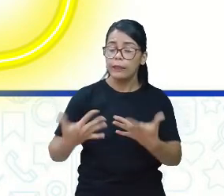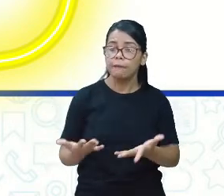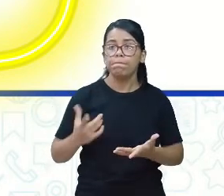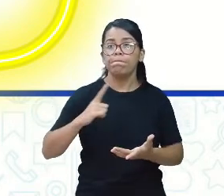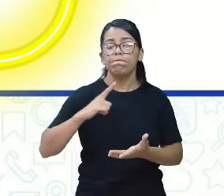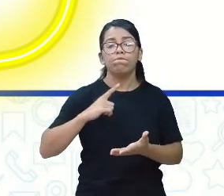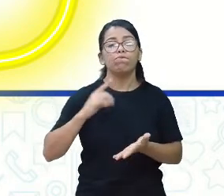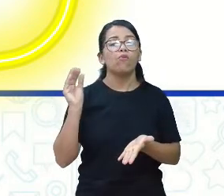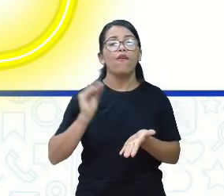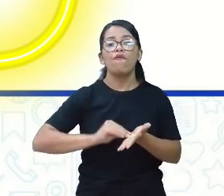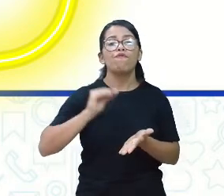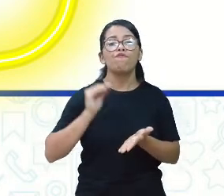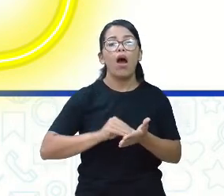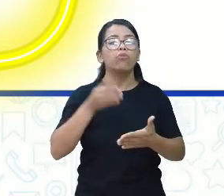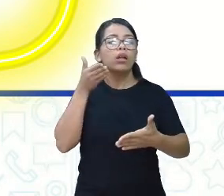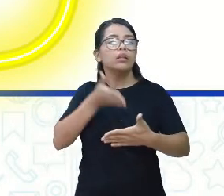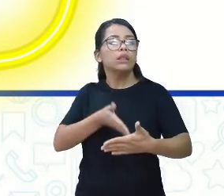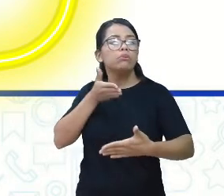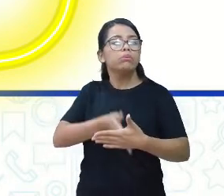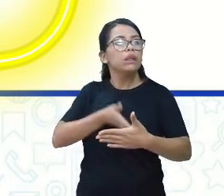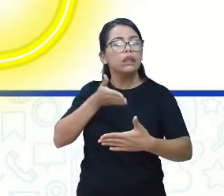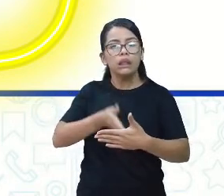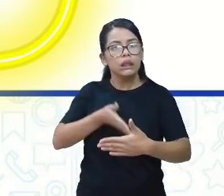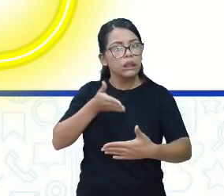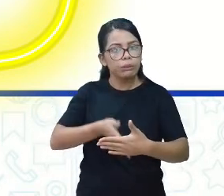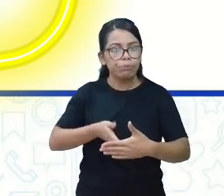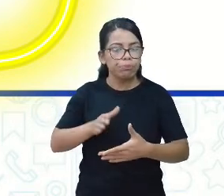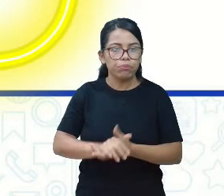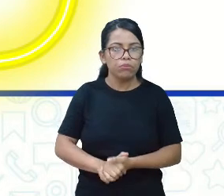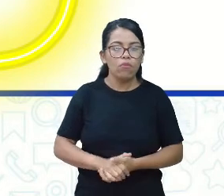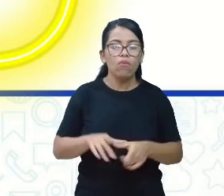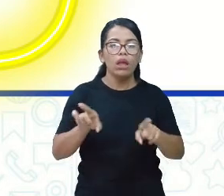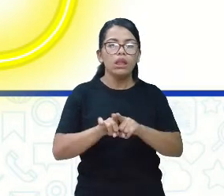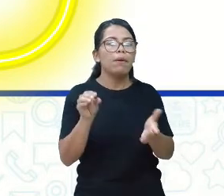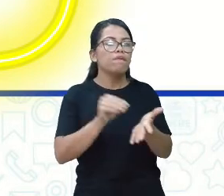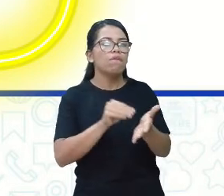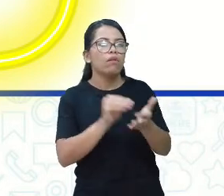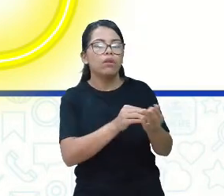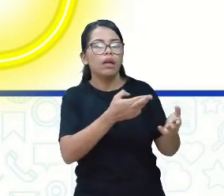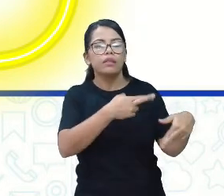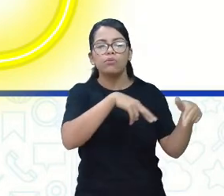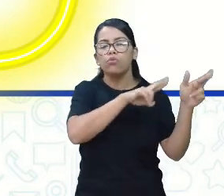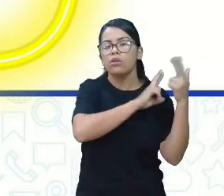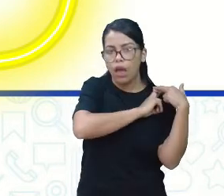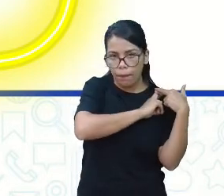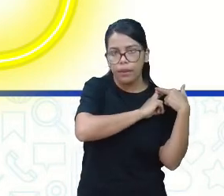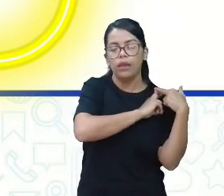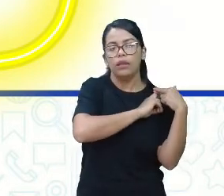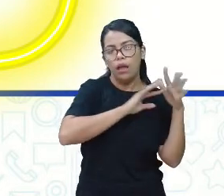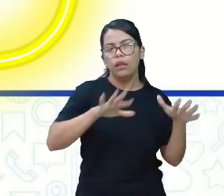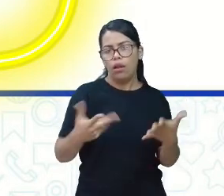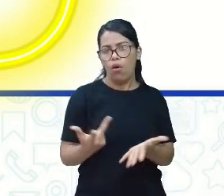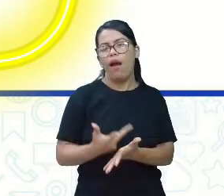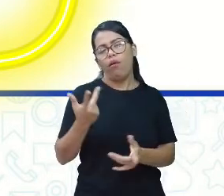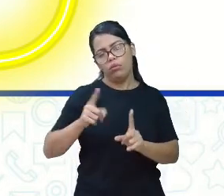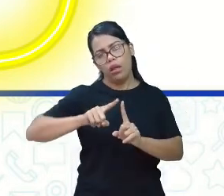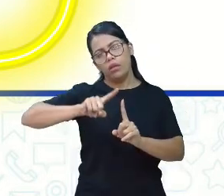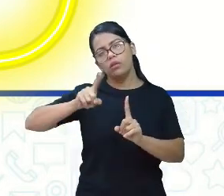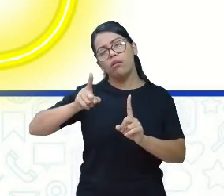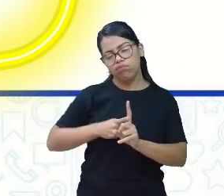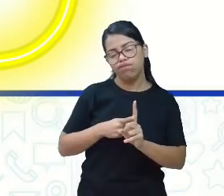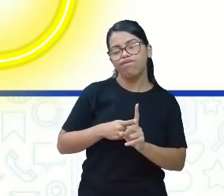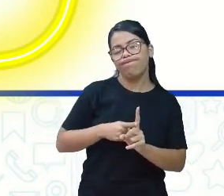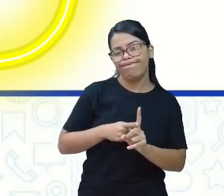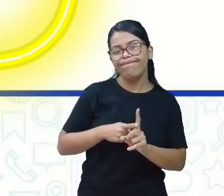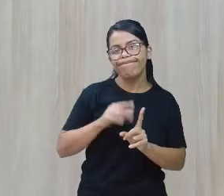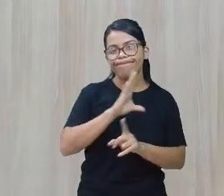certa falta de limite e responsabilidade, é um dos motivos que favorece a incidência de gravidez na